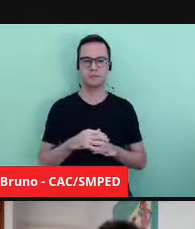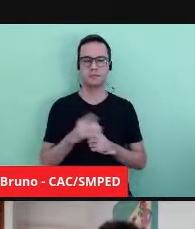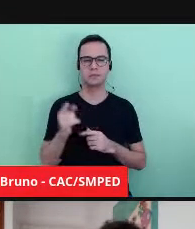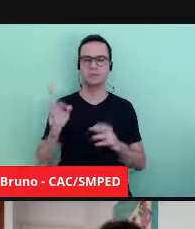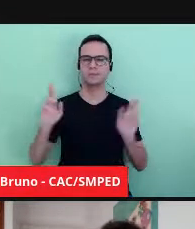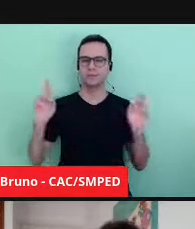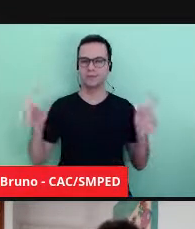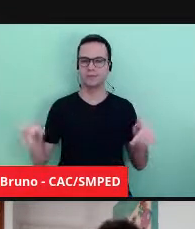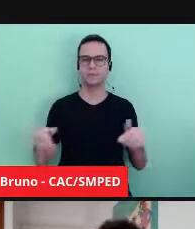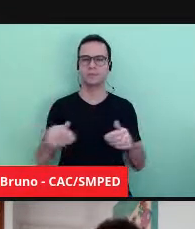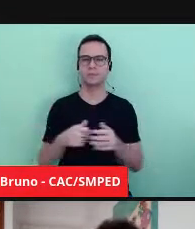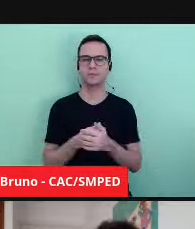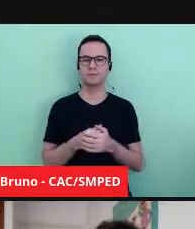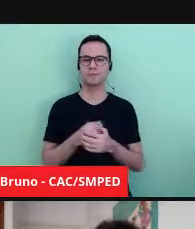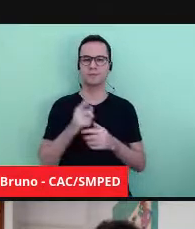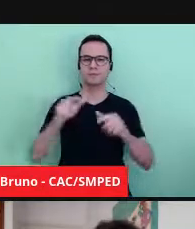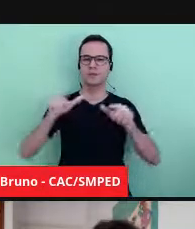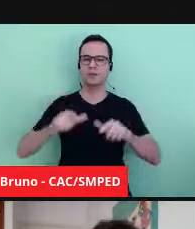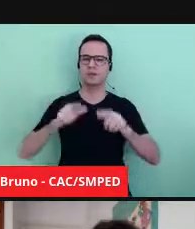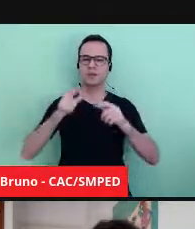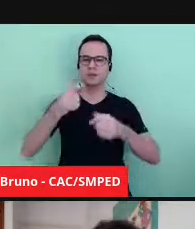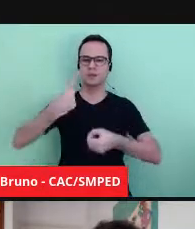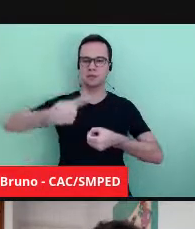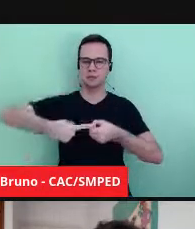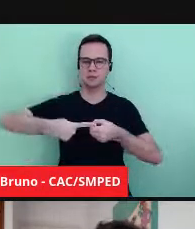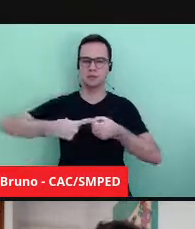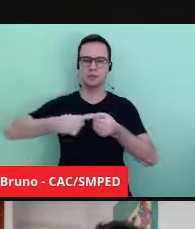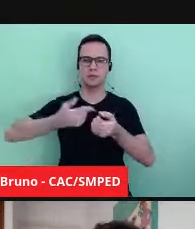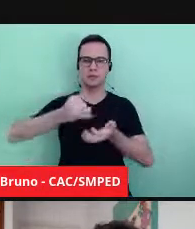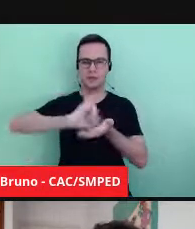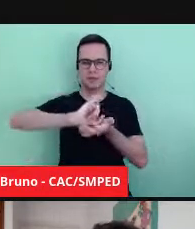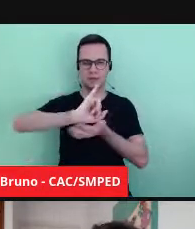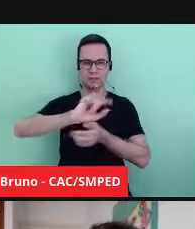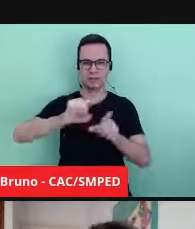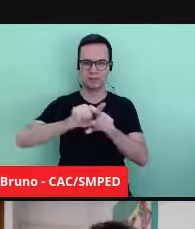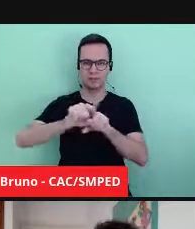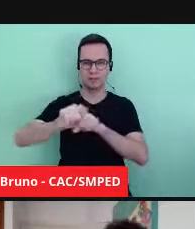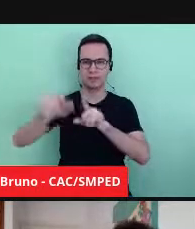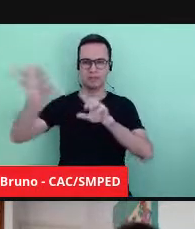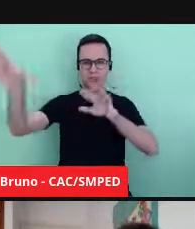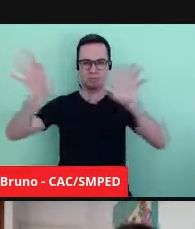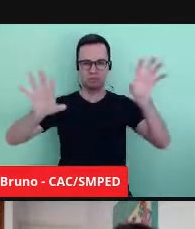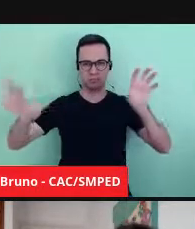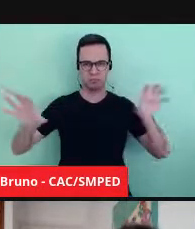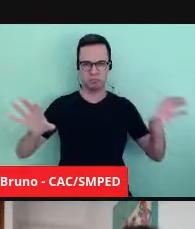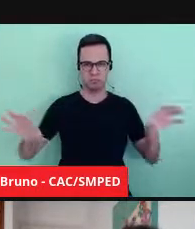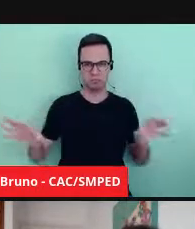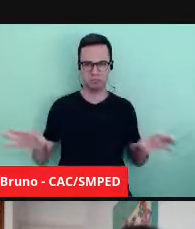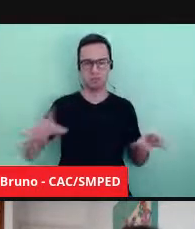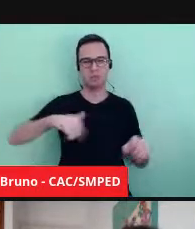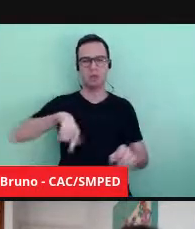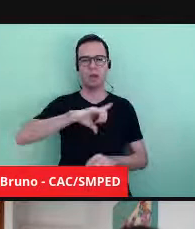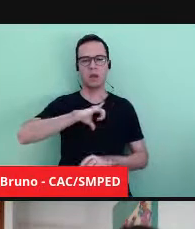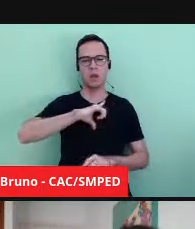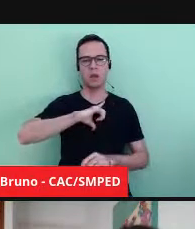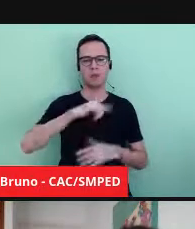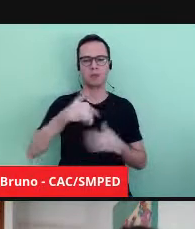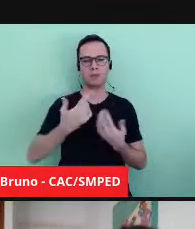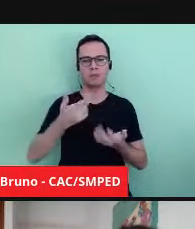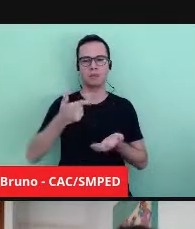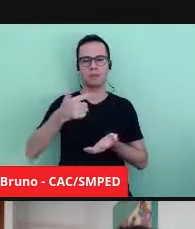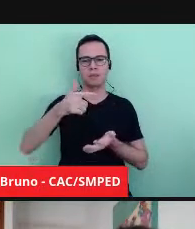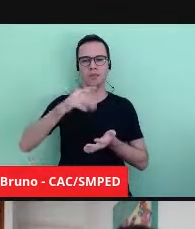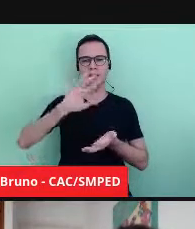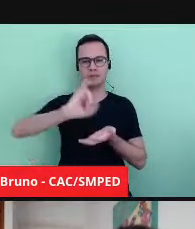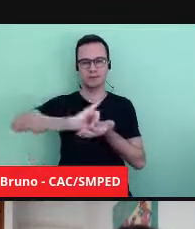bem grande entre as regiões centrais e as regiões periféricas da cidade de São Paulo, né? Então a gente tem aqui nesse centro